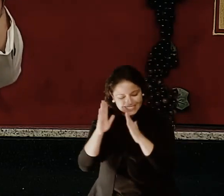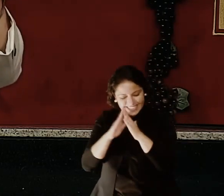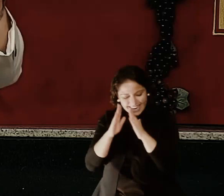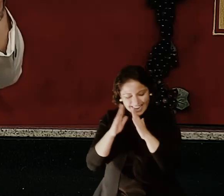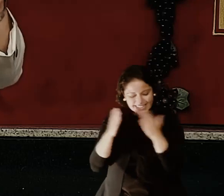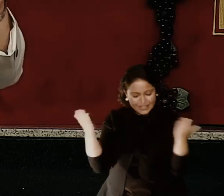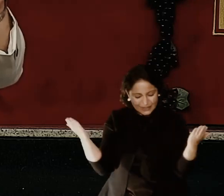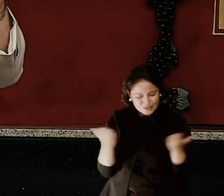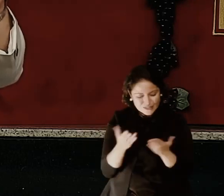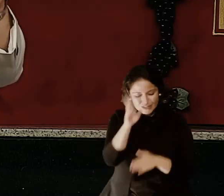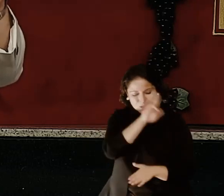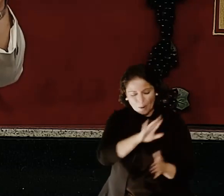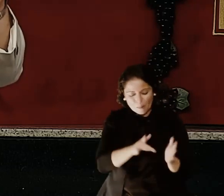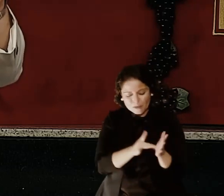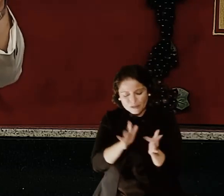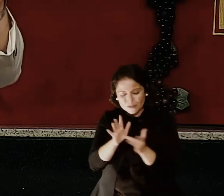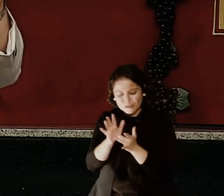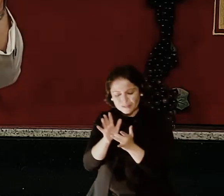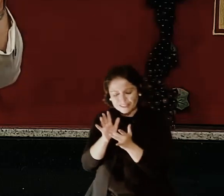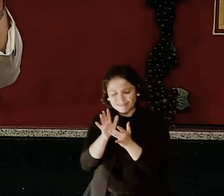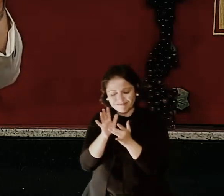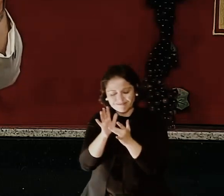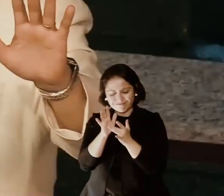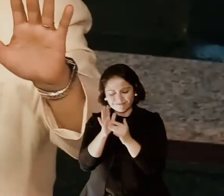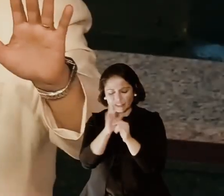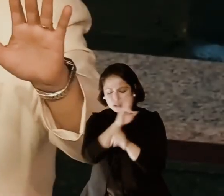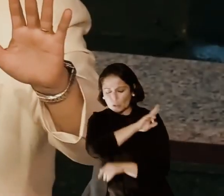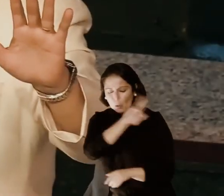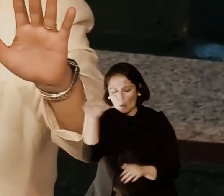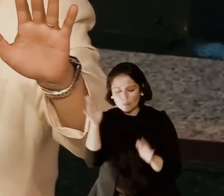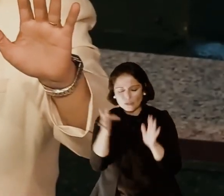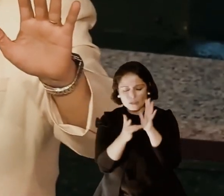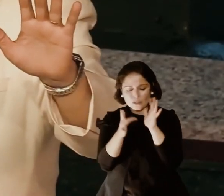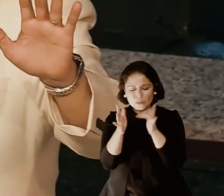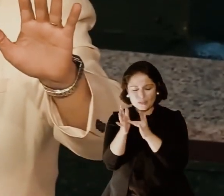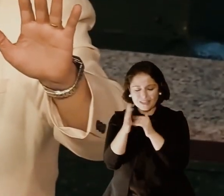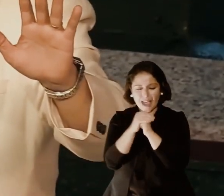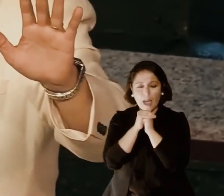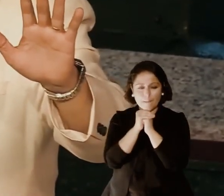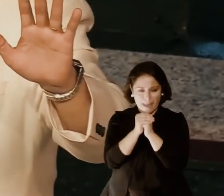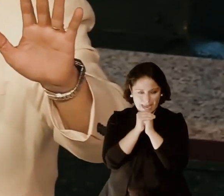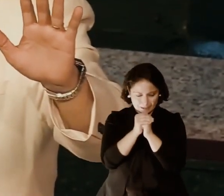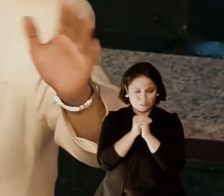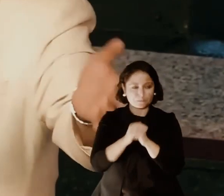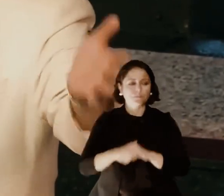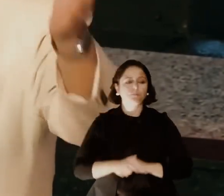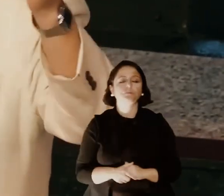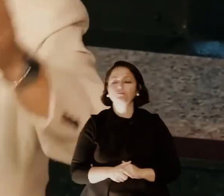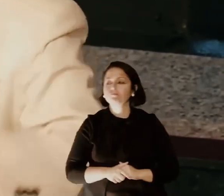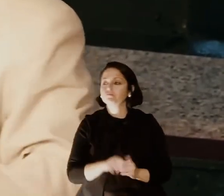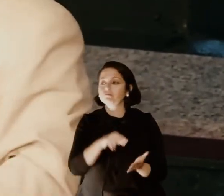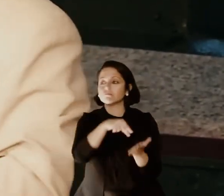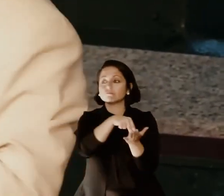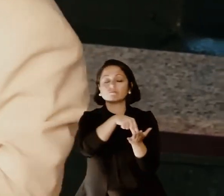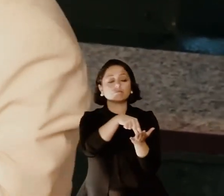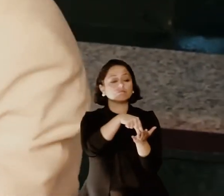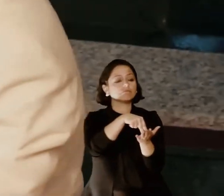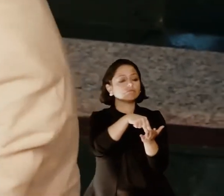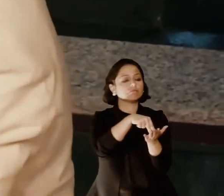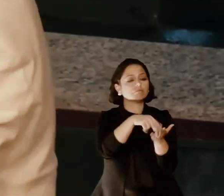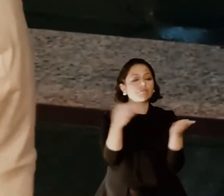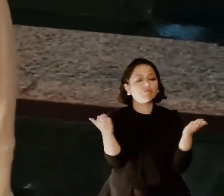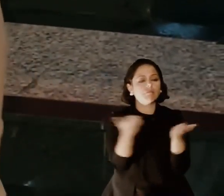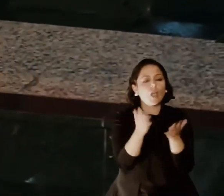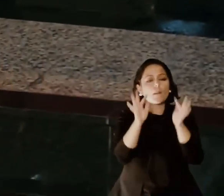em nome de Jesus. É assim que oramos, nada merecendo, mas fazemos isso em nome de Jesus. Amém. Fique de pé, igreja, eu quero dar a